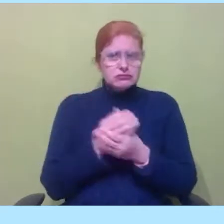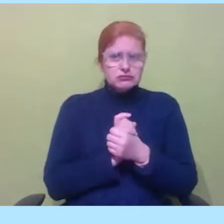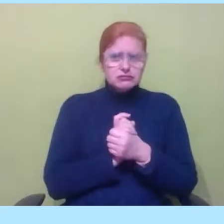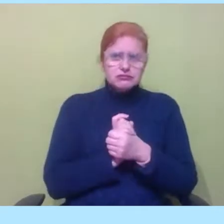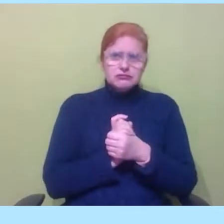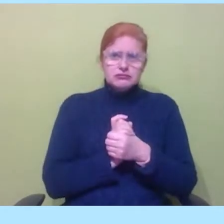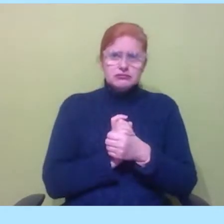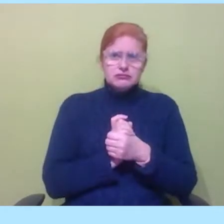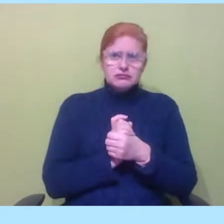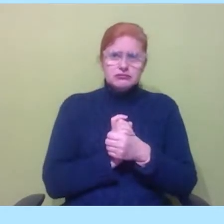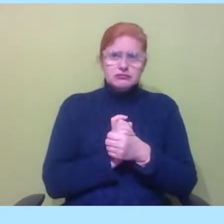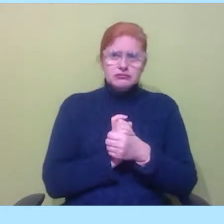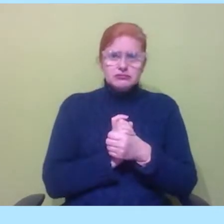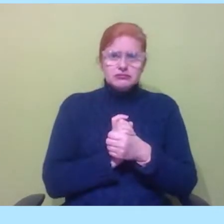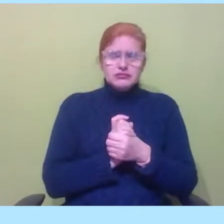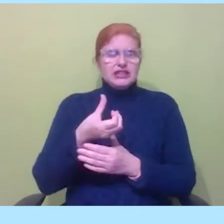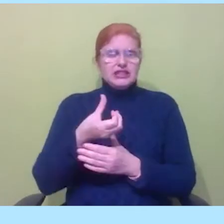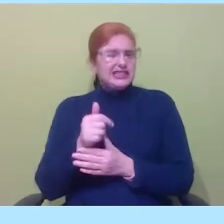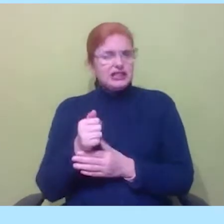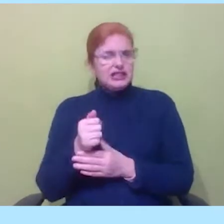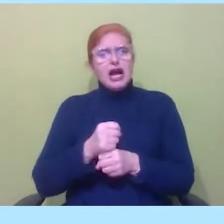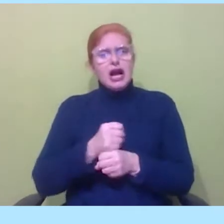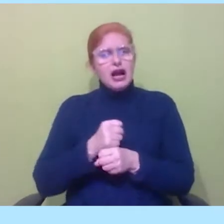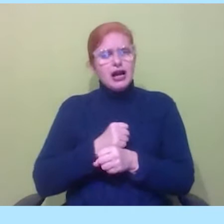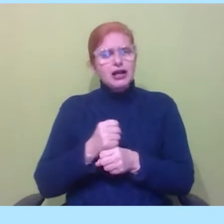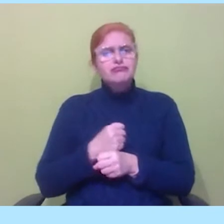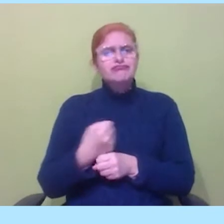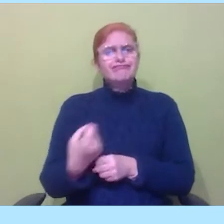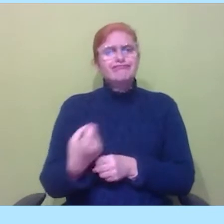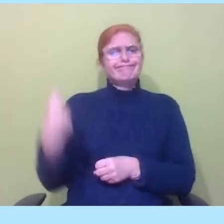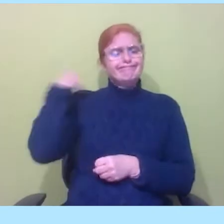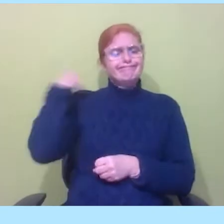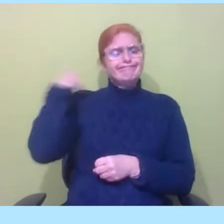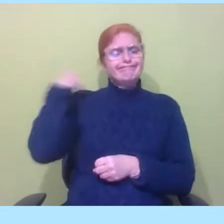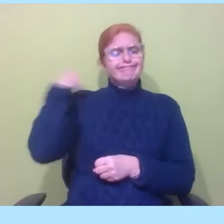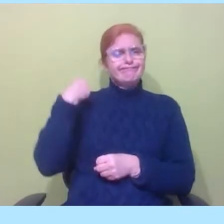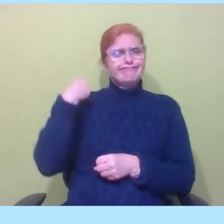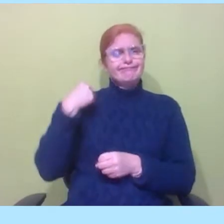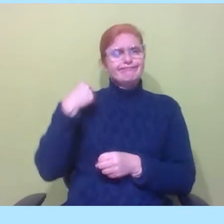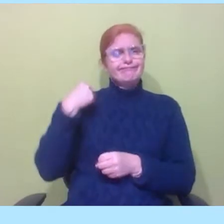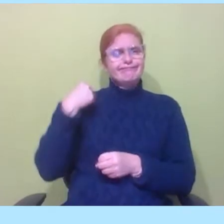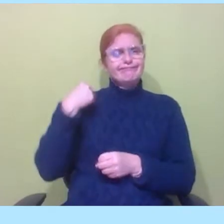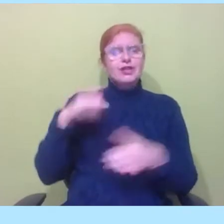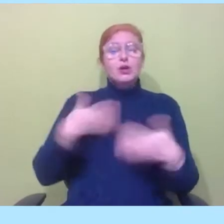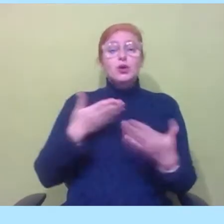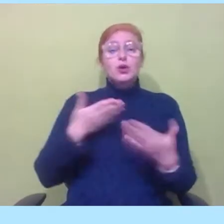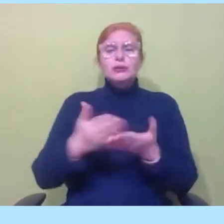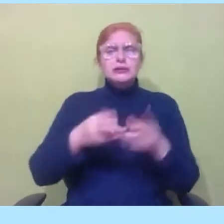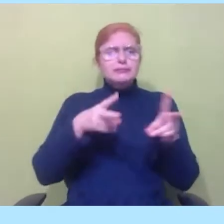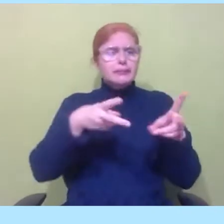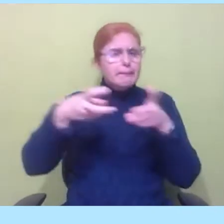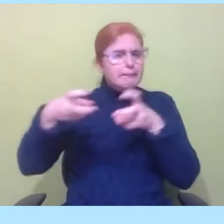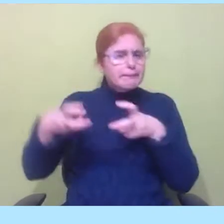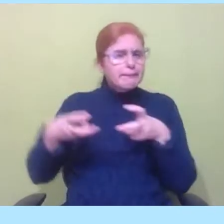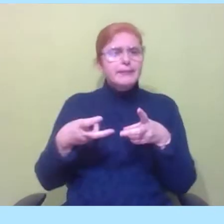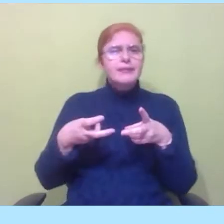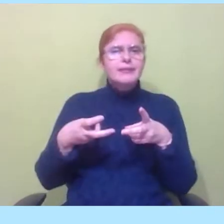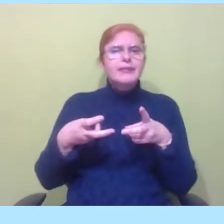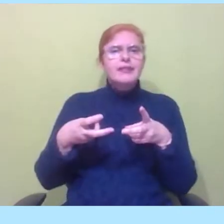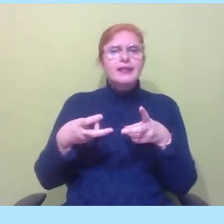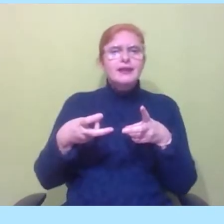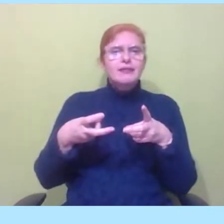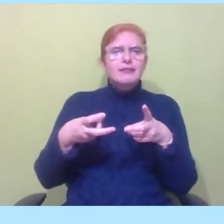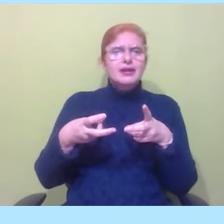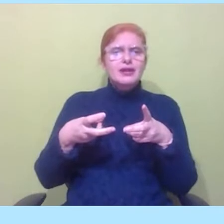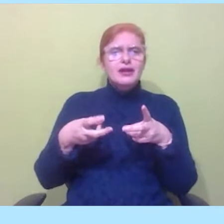6, 7 anos atrás, quando eu comecei a perceber as nuances disso, as nuances dessa